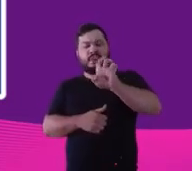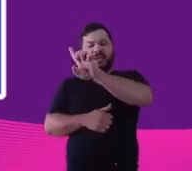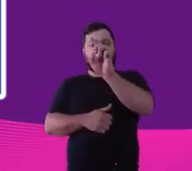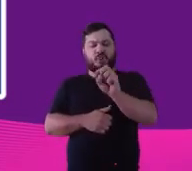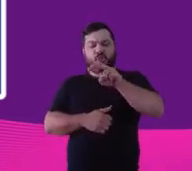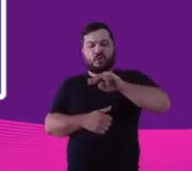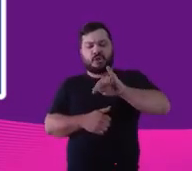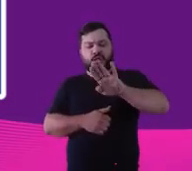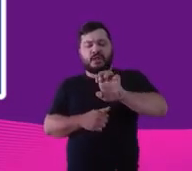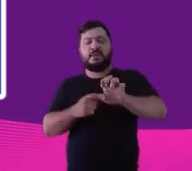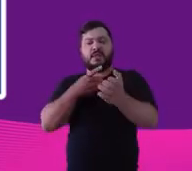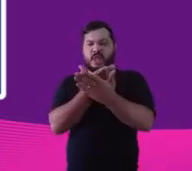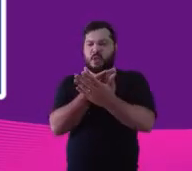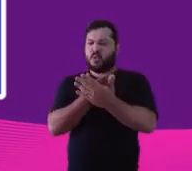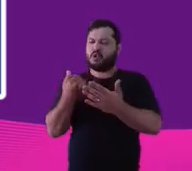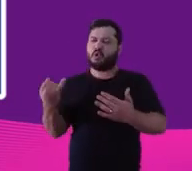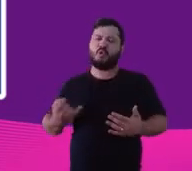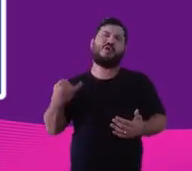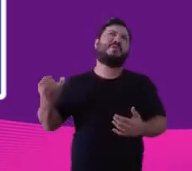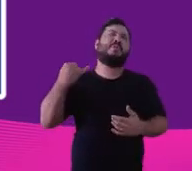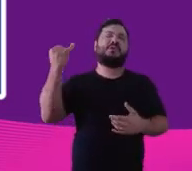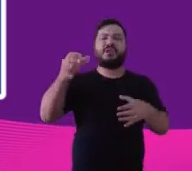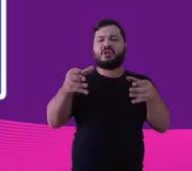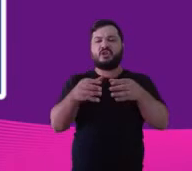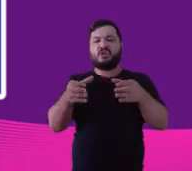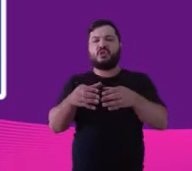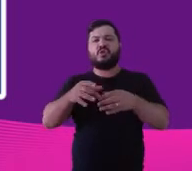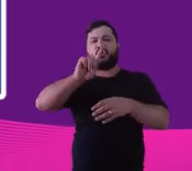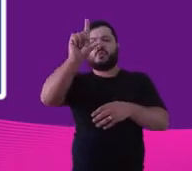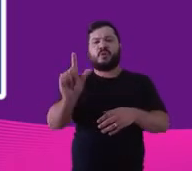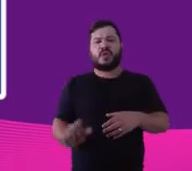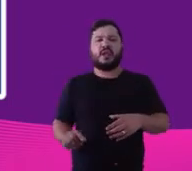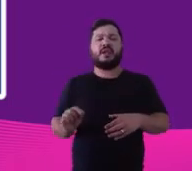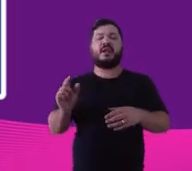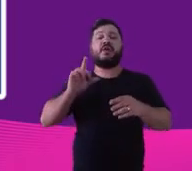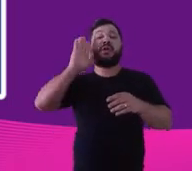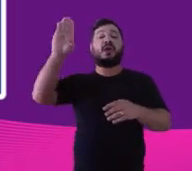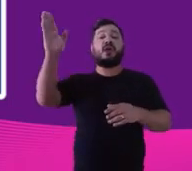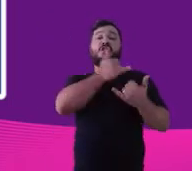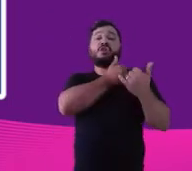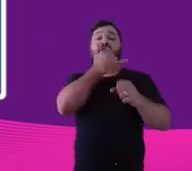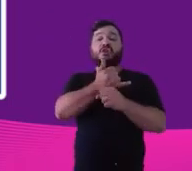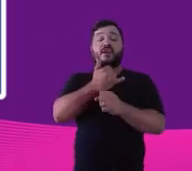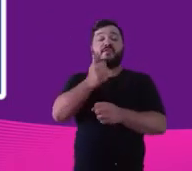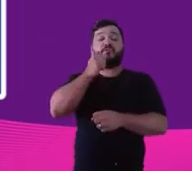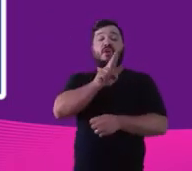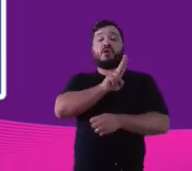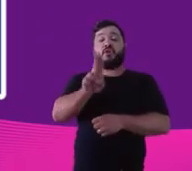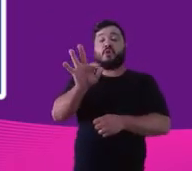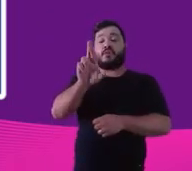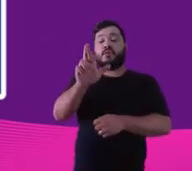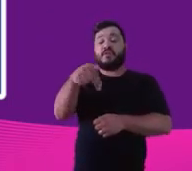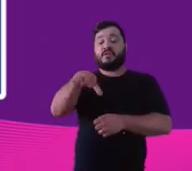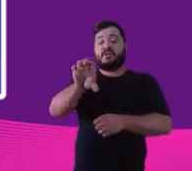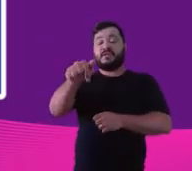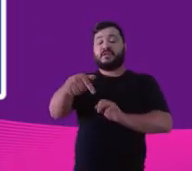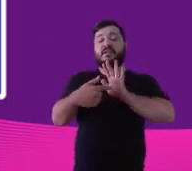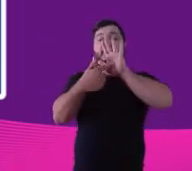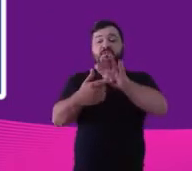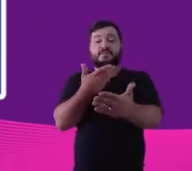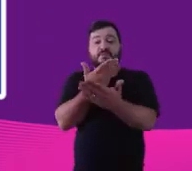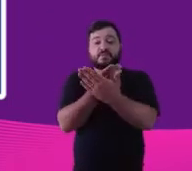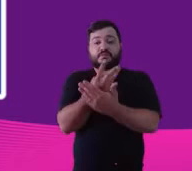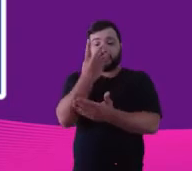tem esse estudo importantíssimo do grupo italiano catar daí pela frente descarreguei e mostrou um estudo